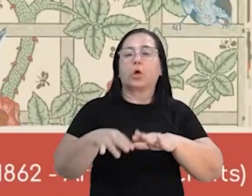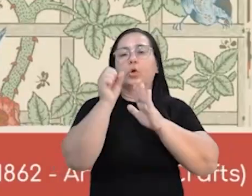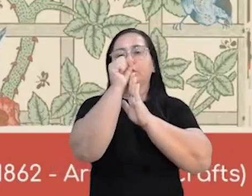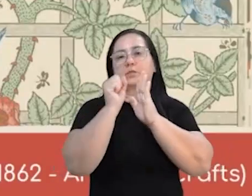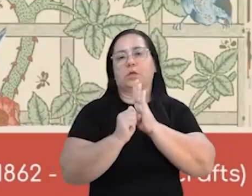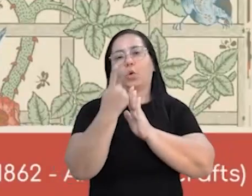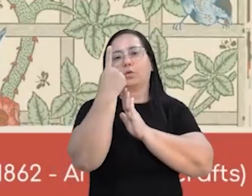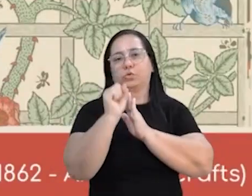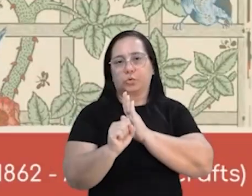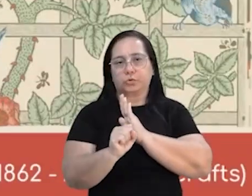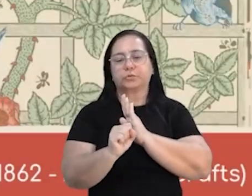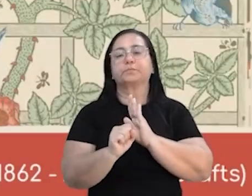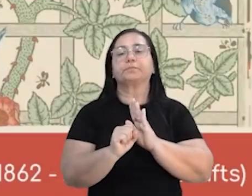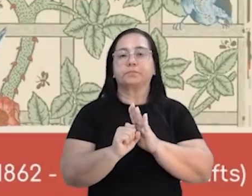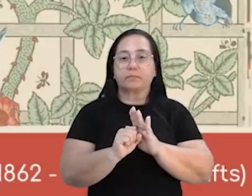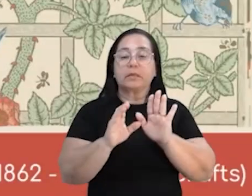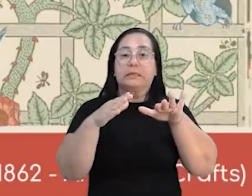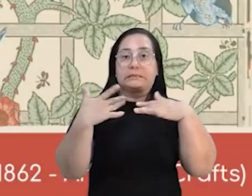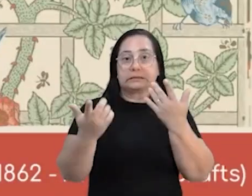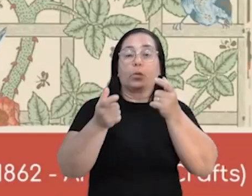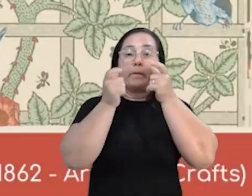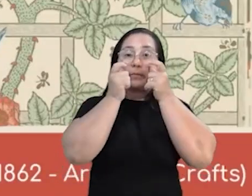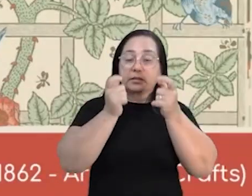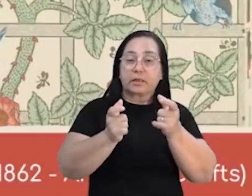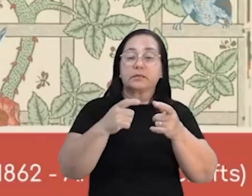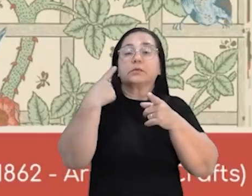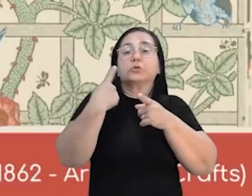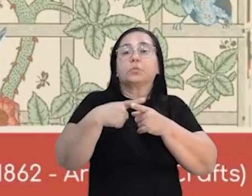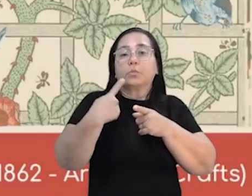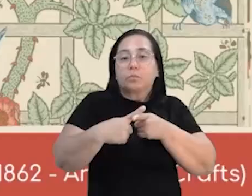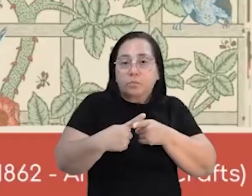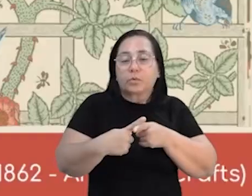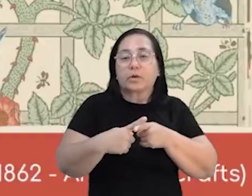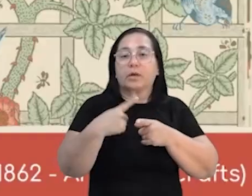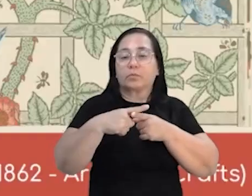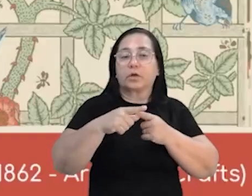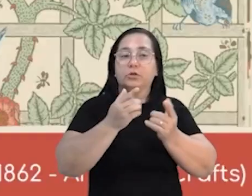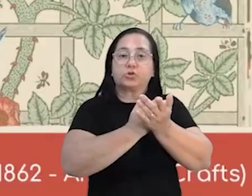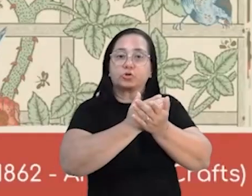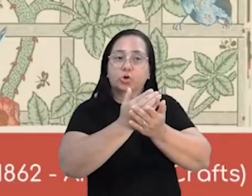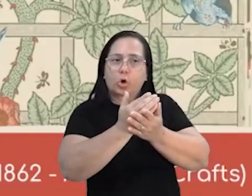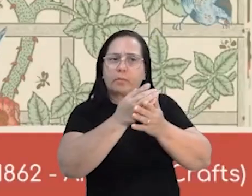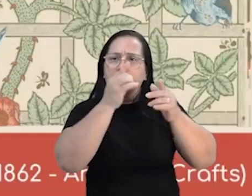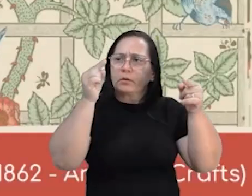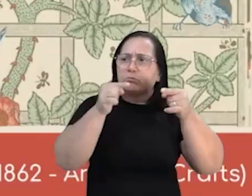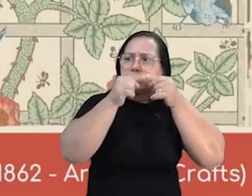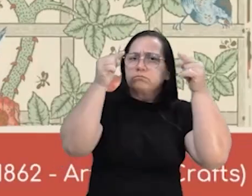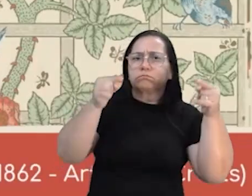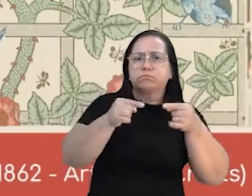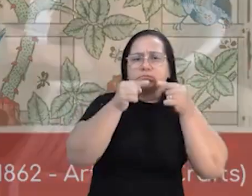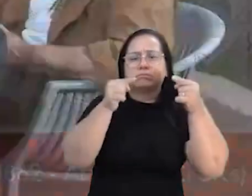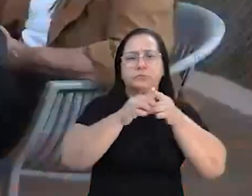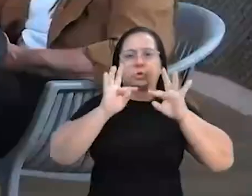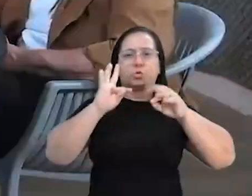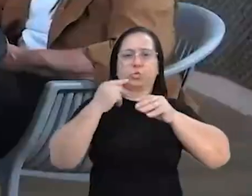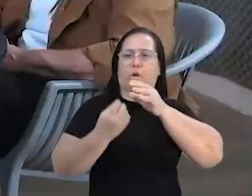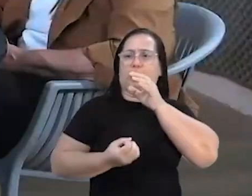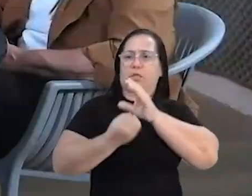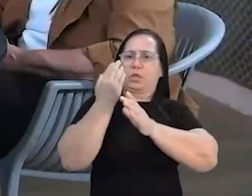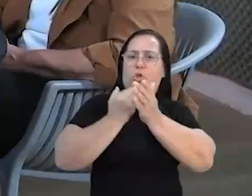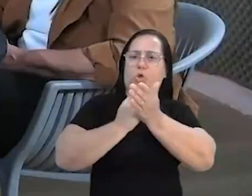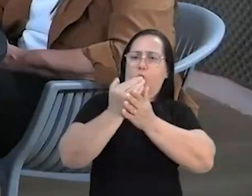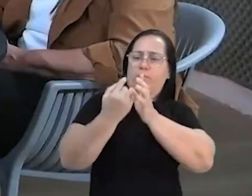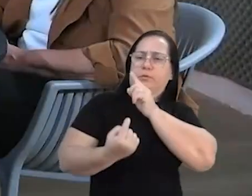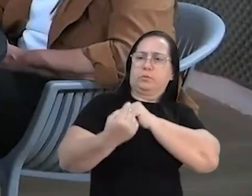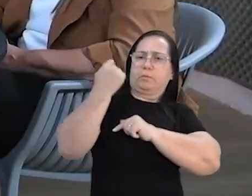século XVIII. E isso é bem interessante, por quê? Porque a gente começa a fazer essa associação àquilo que foi criado no